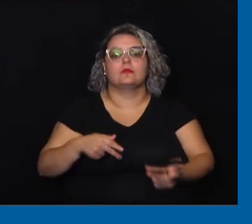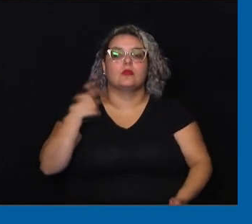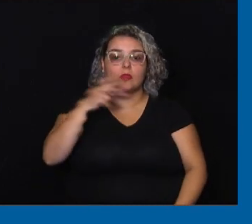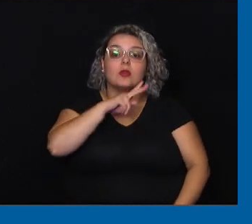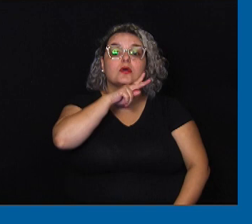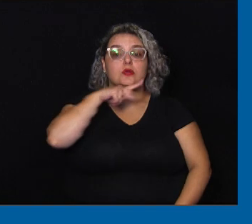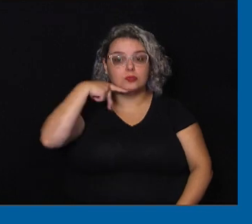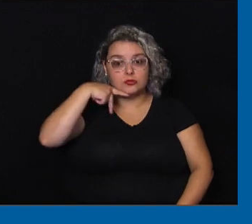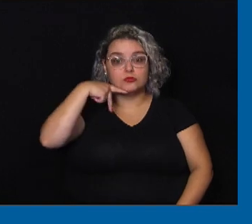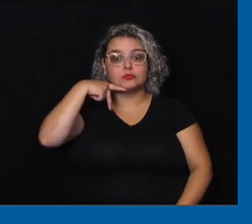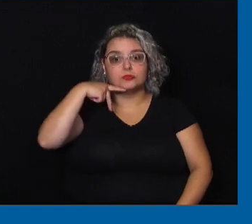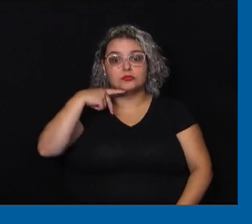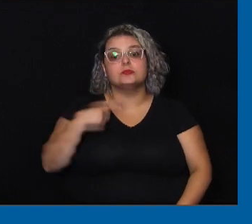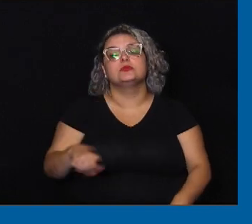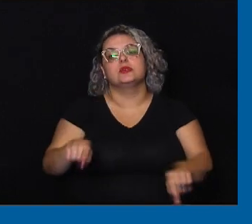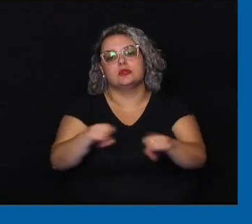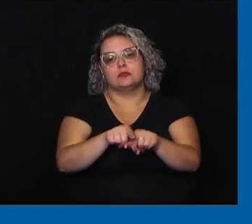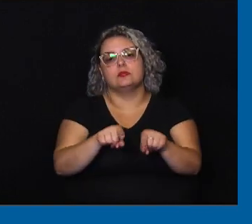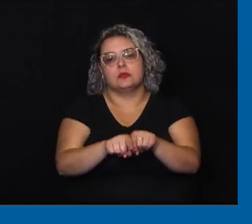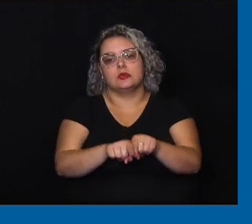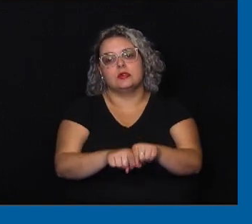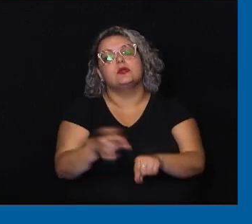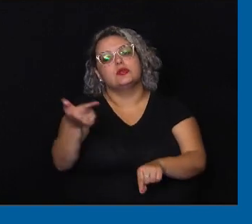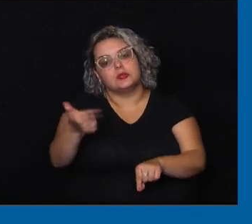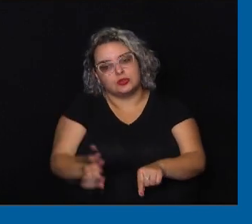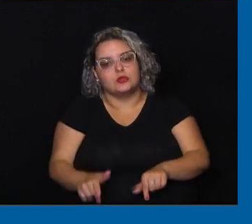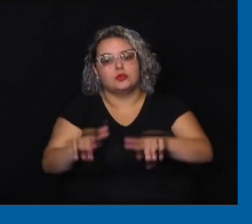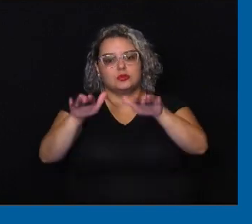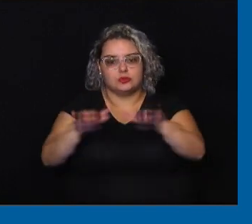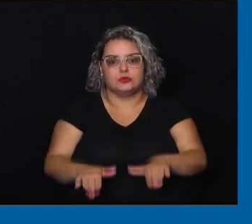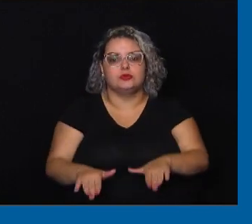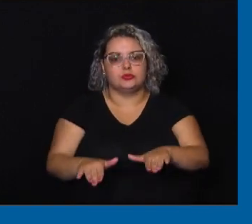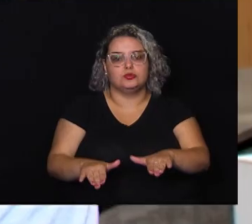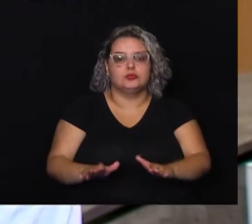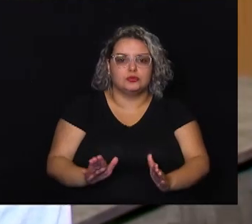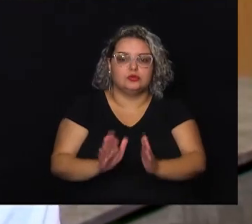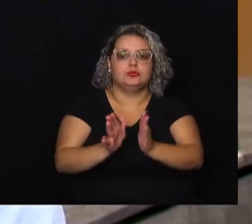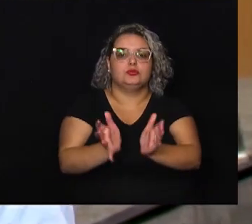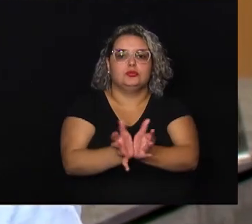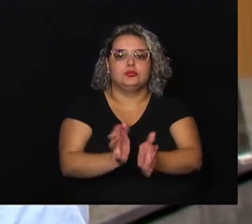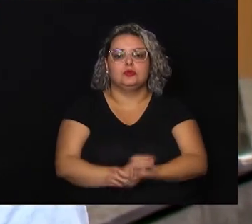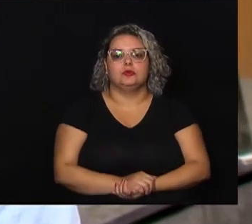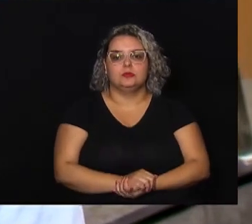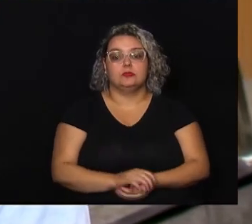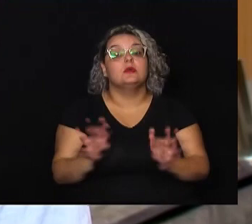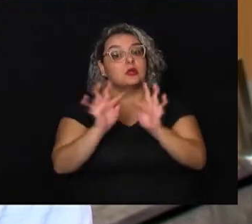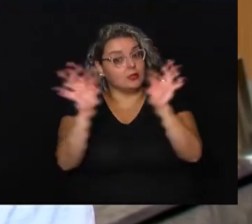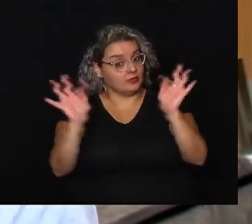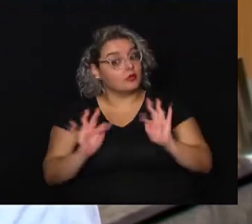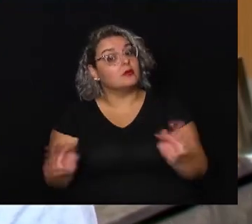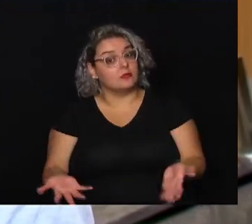Permínio Monteiro também é um dos que permanece à frente do grupo. Fiquei